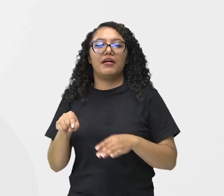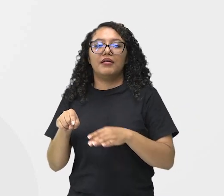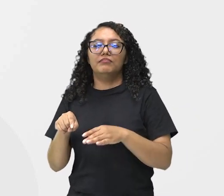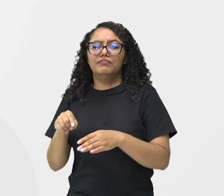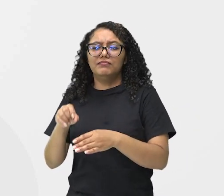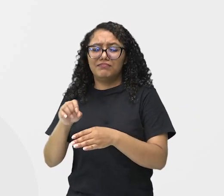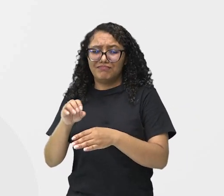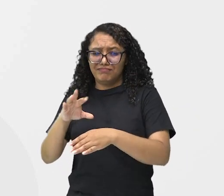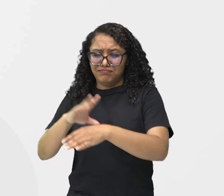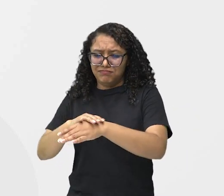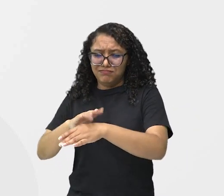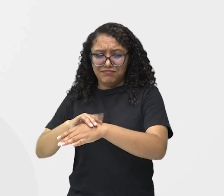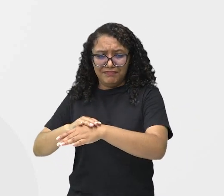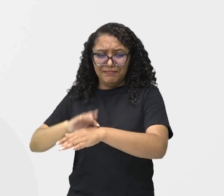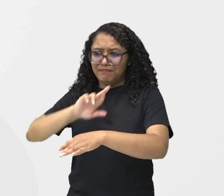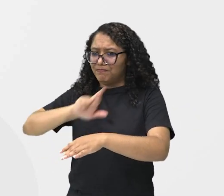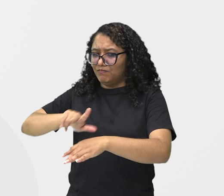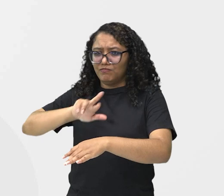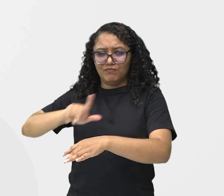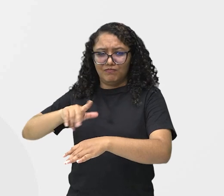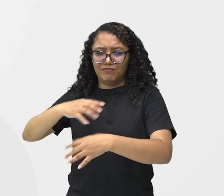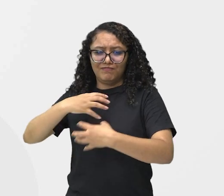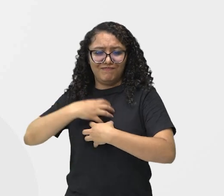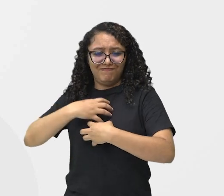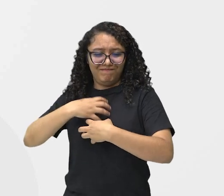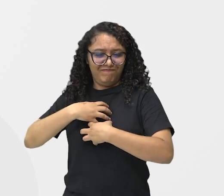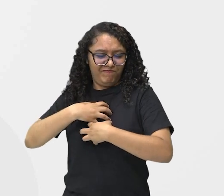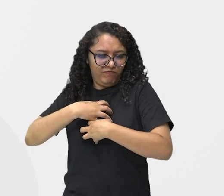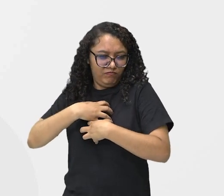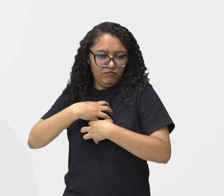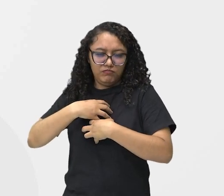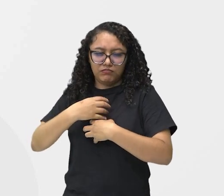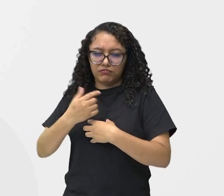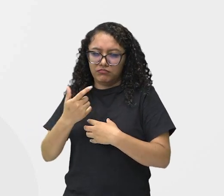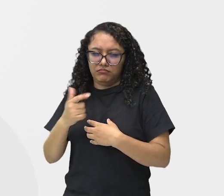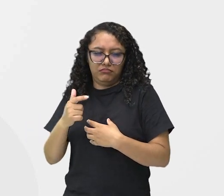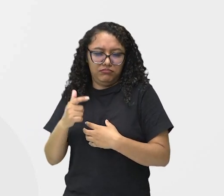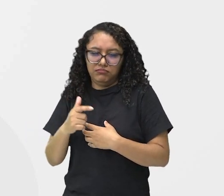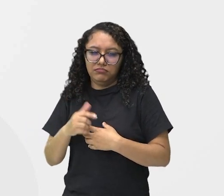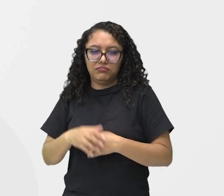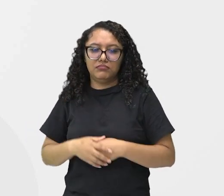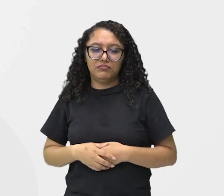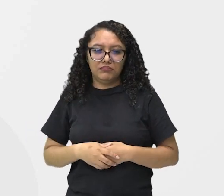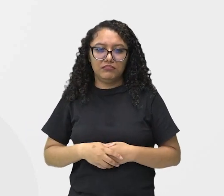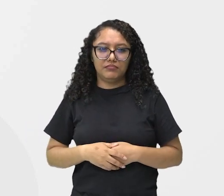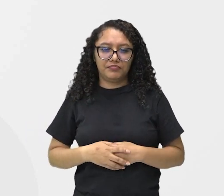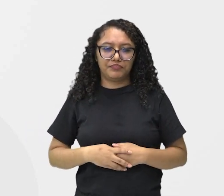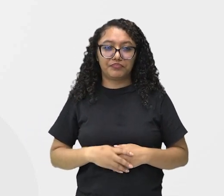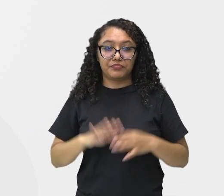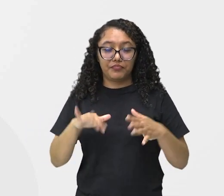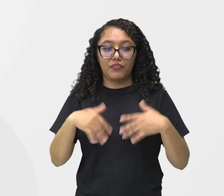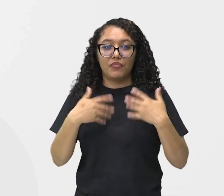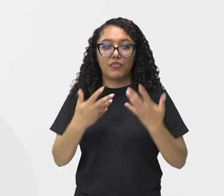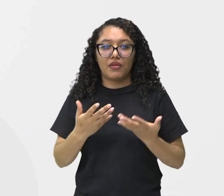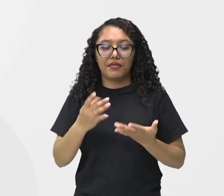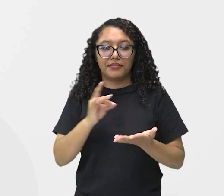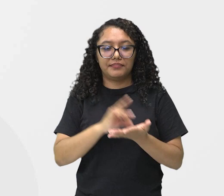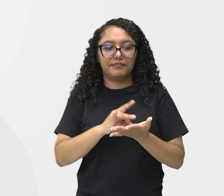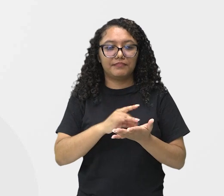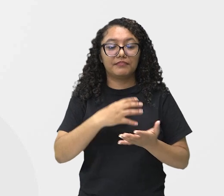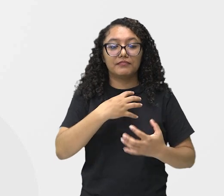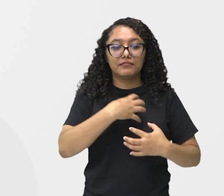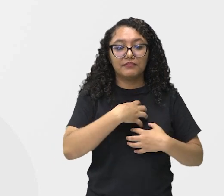realidade imaterial, suprassensível. Quando eu falei para vocês que a realidade material é sensível, é porque